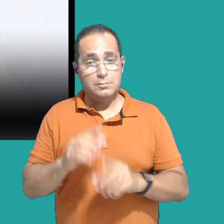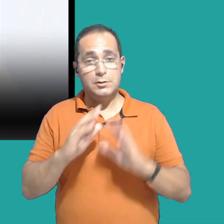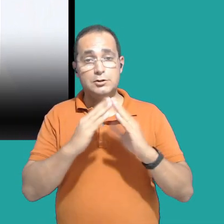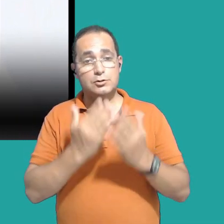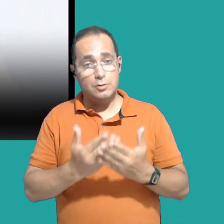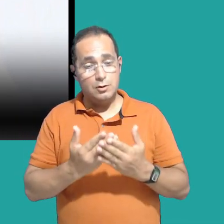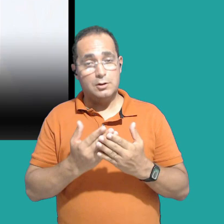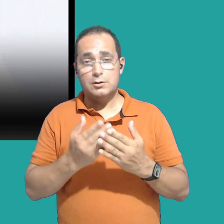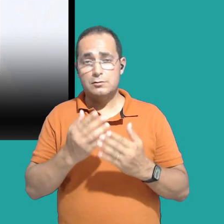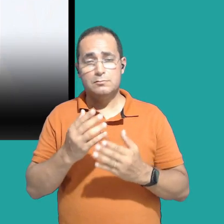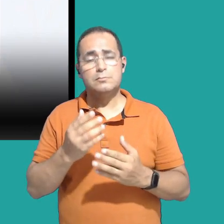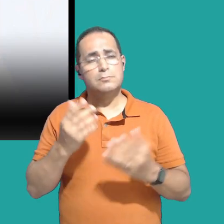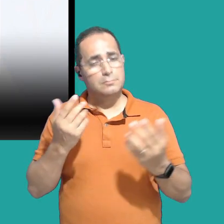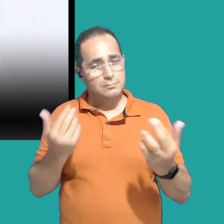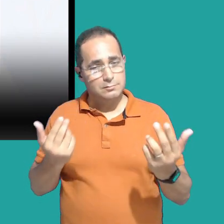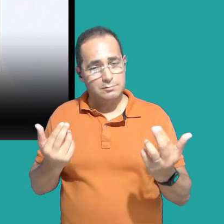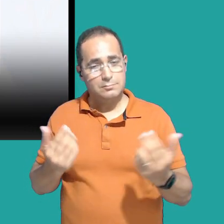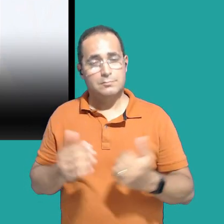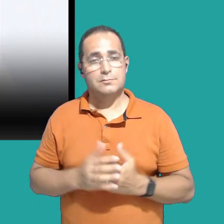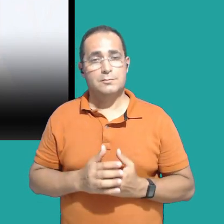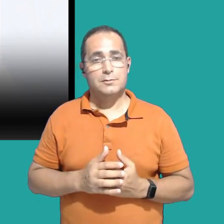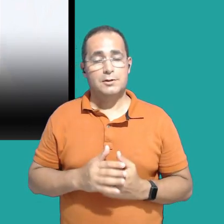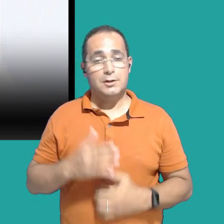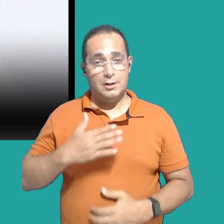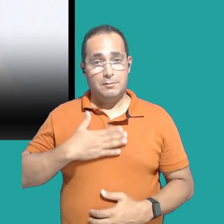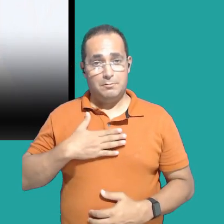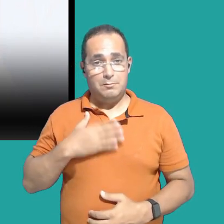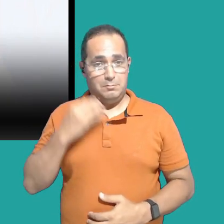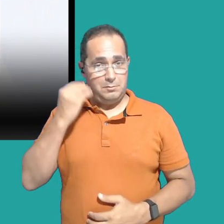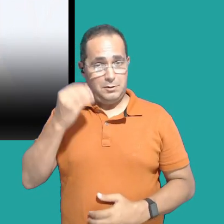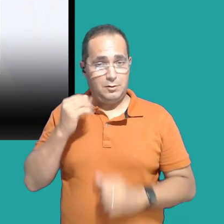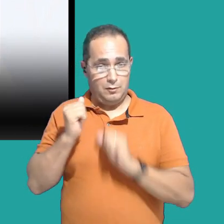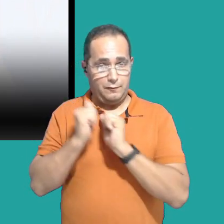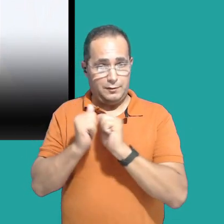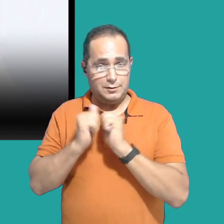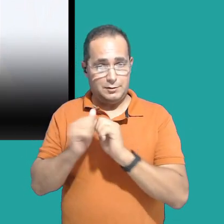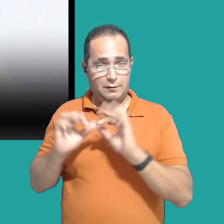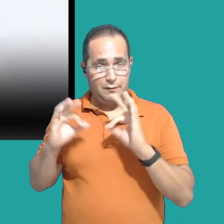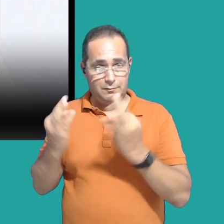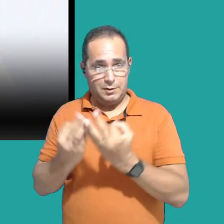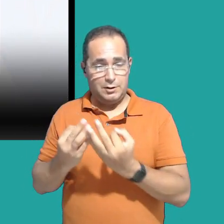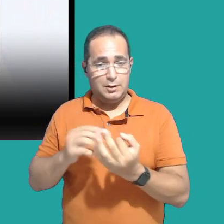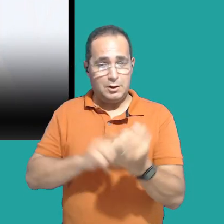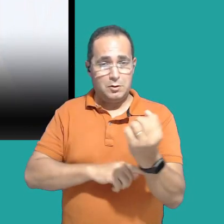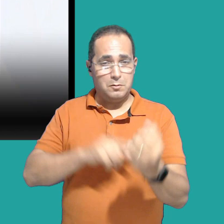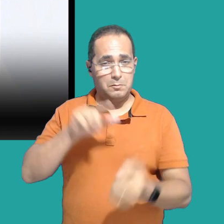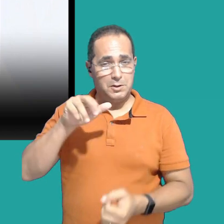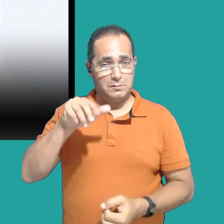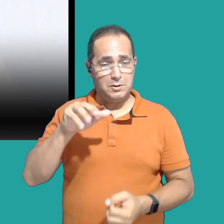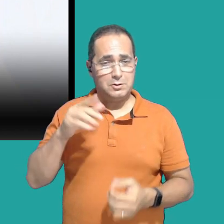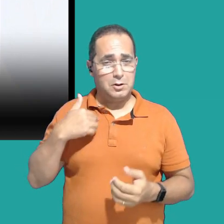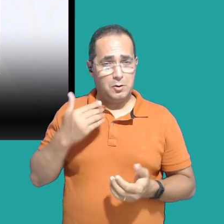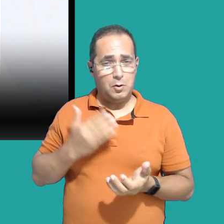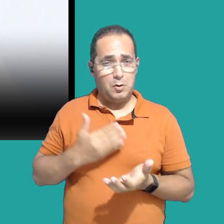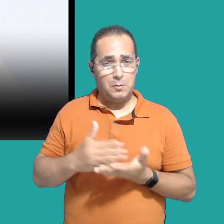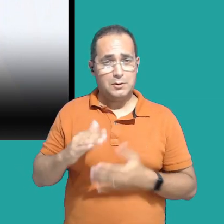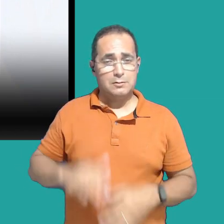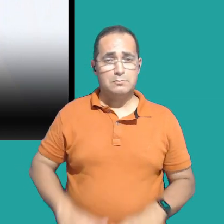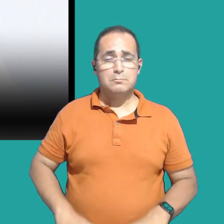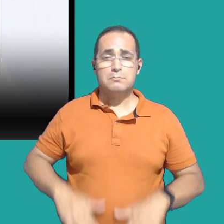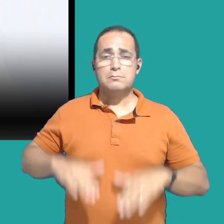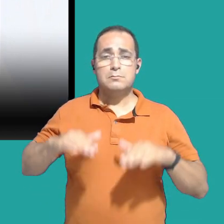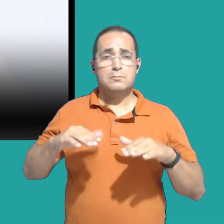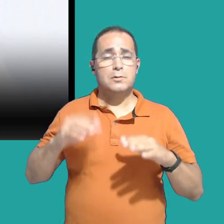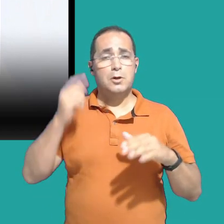por exemplo. E na escola também não foi diferente. Tanto que a minha convivência com a minha família e com as minhas irmãs,